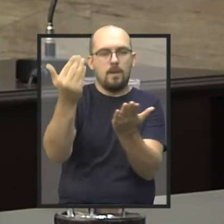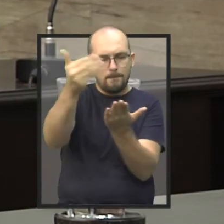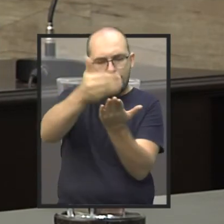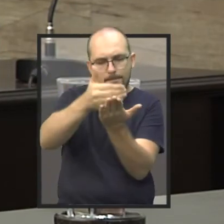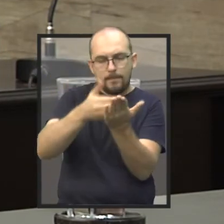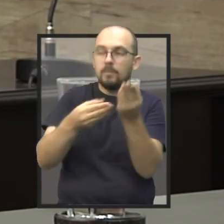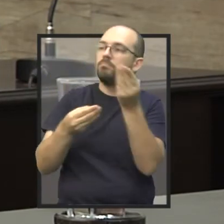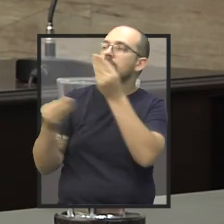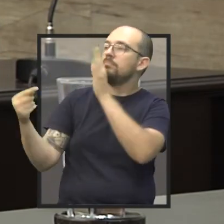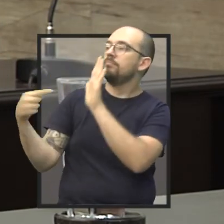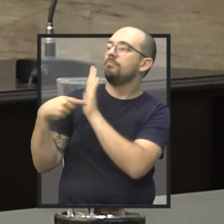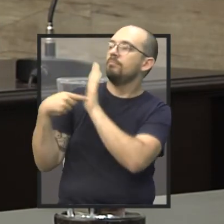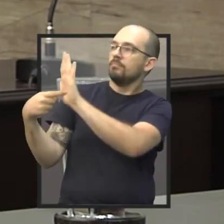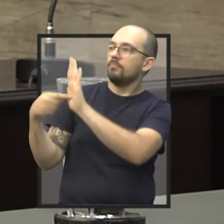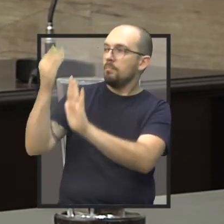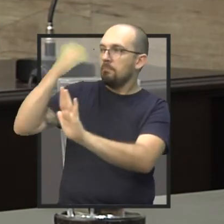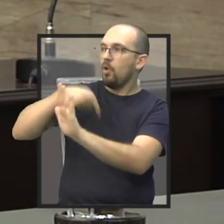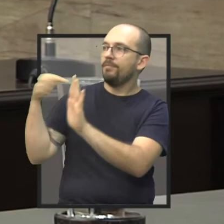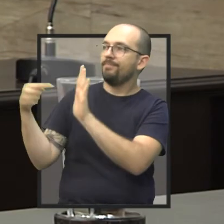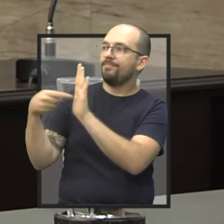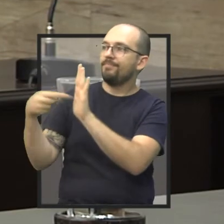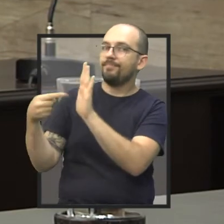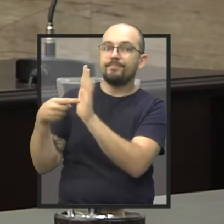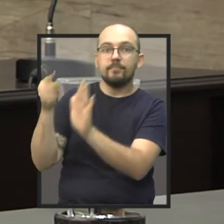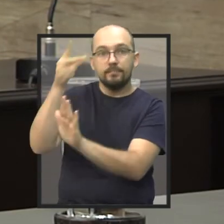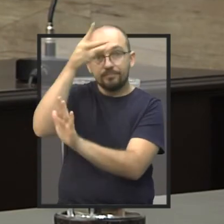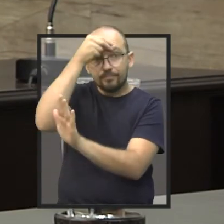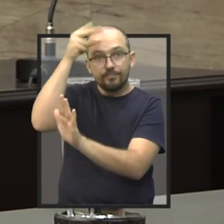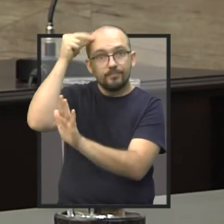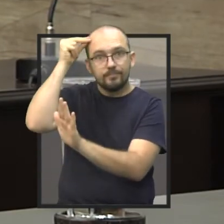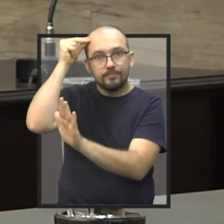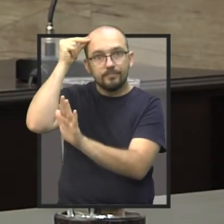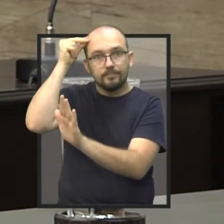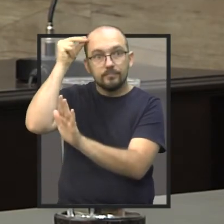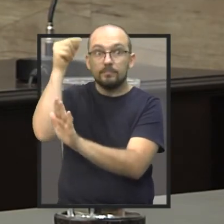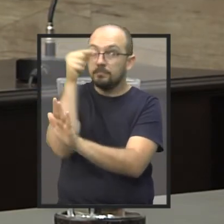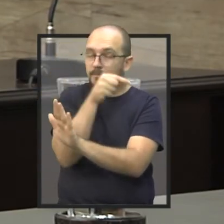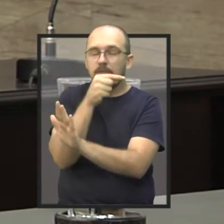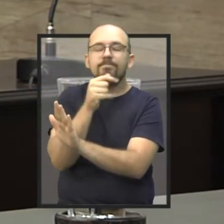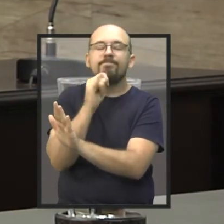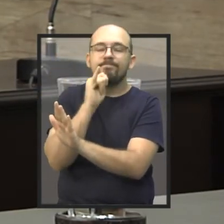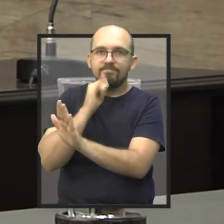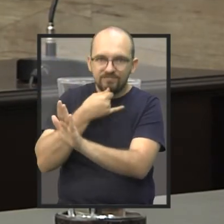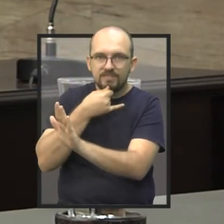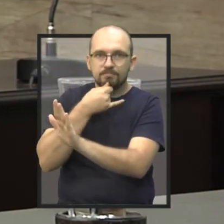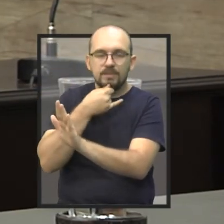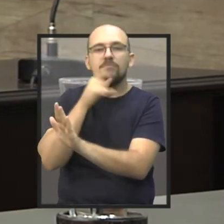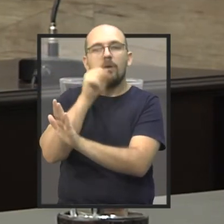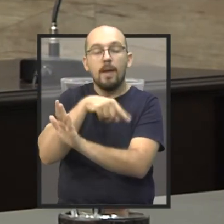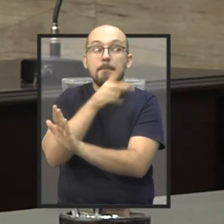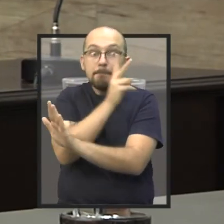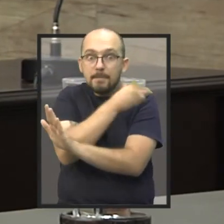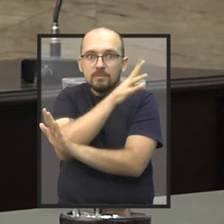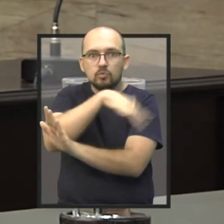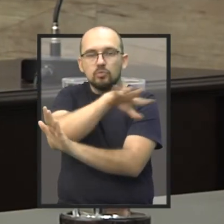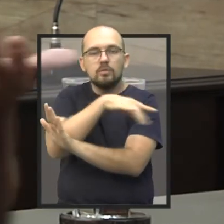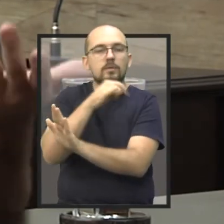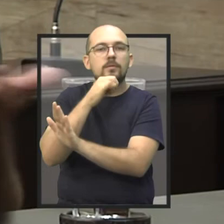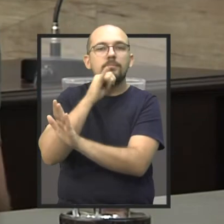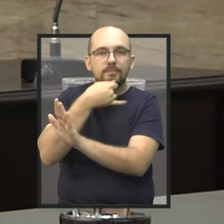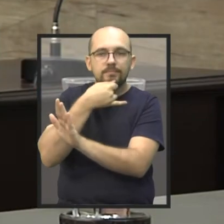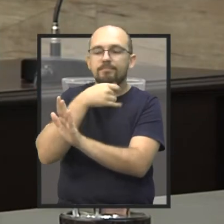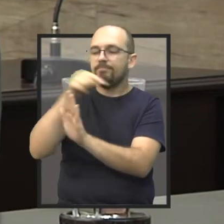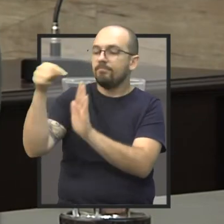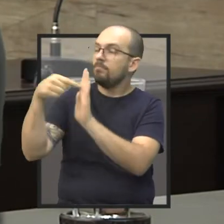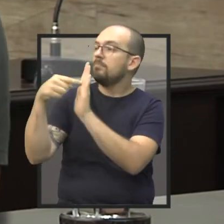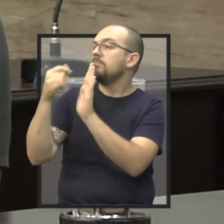vai constatar que talvez a própria máquina pública, e isso é lamentável, Ângelo, a própria máquina pública está